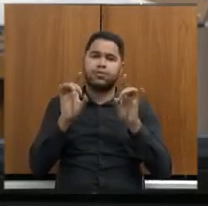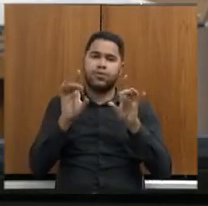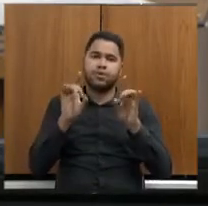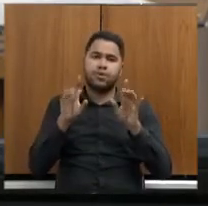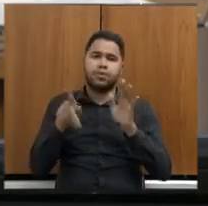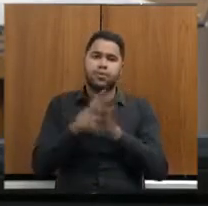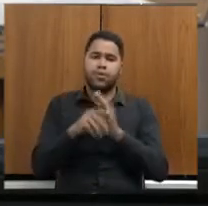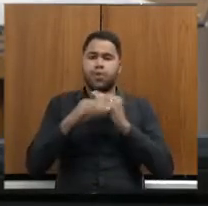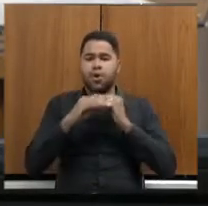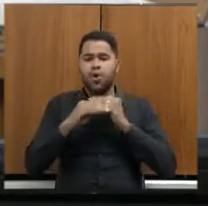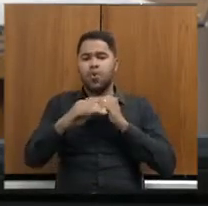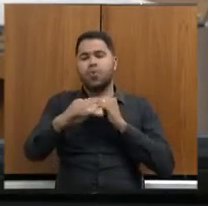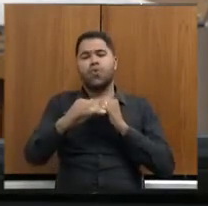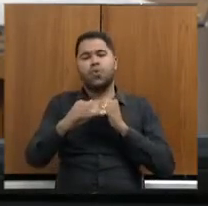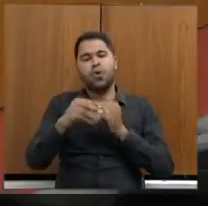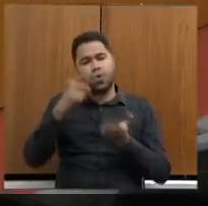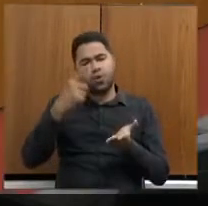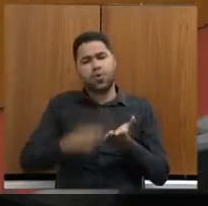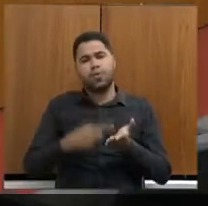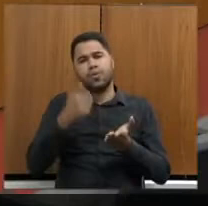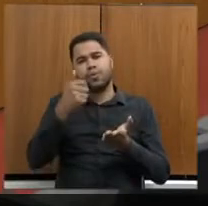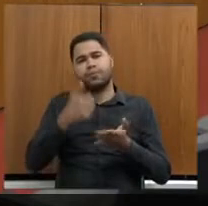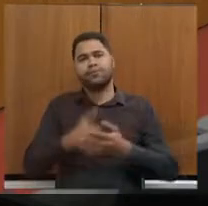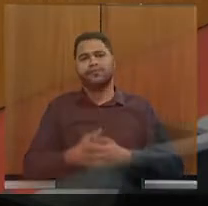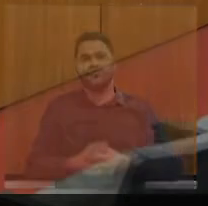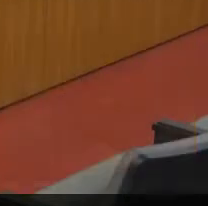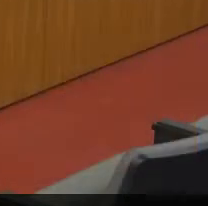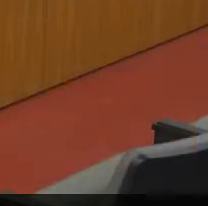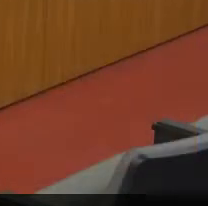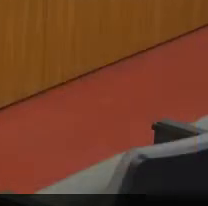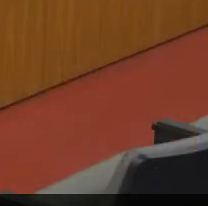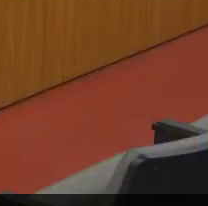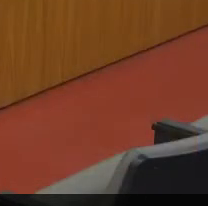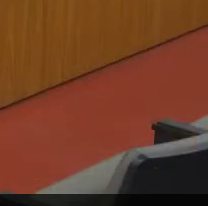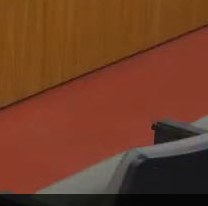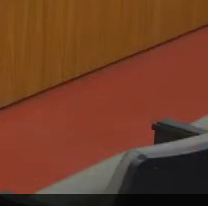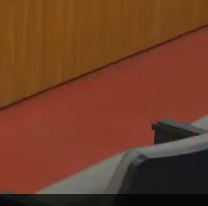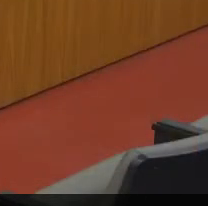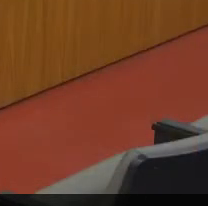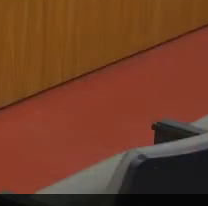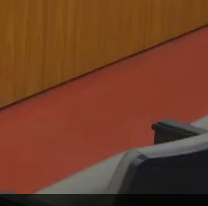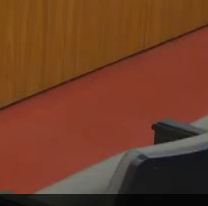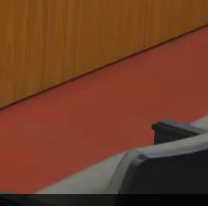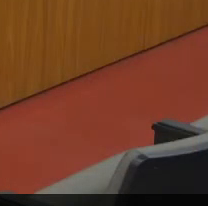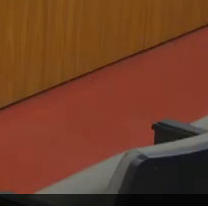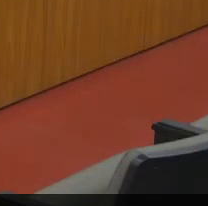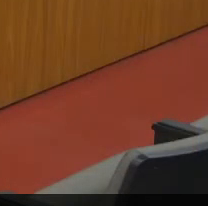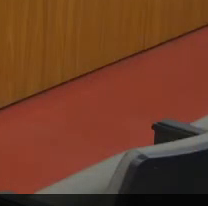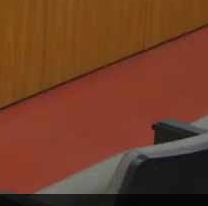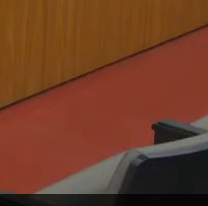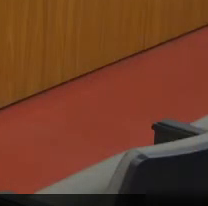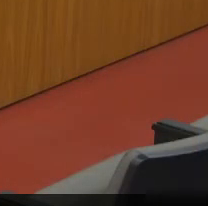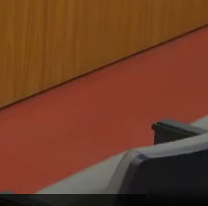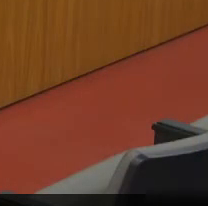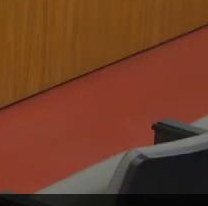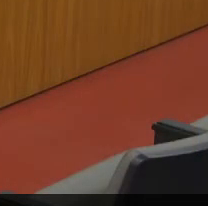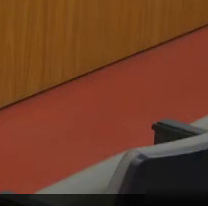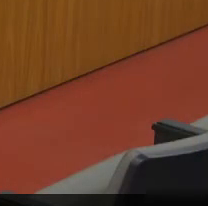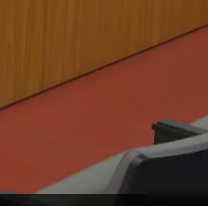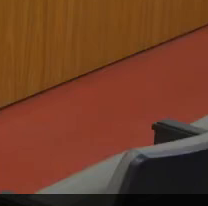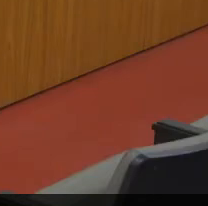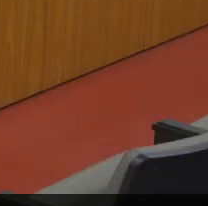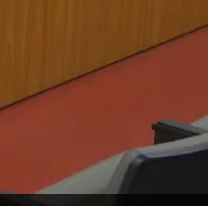questões das estradas aí fica aqui o nosso compromisso o deputado socialista tem ainda dois minutos